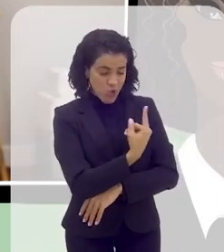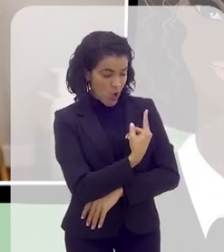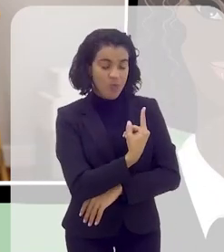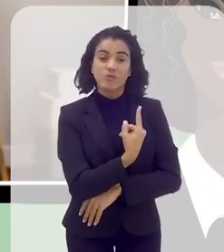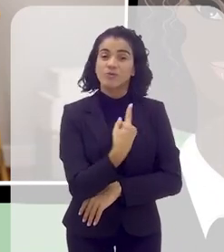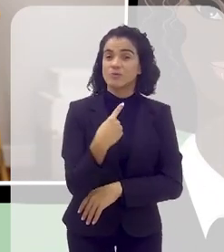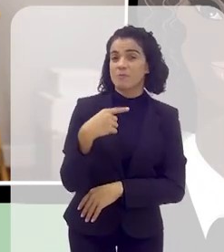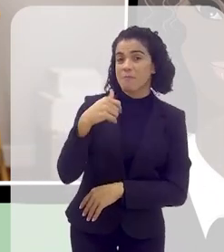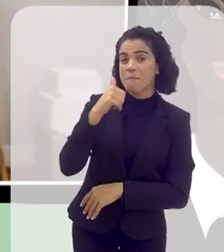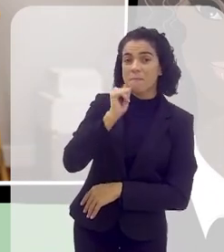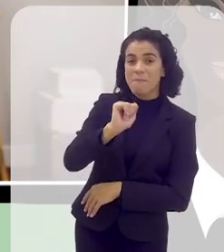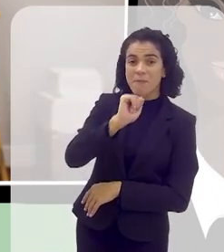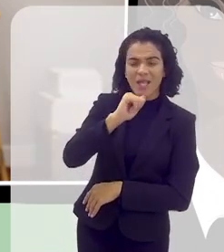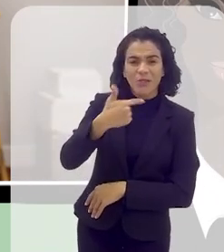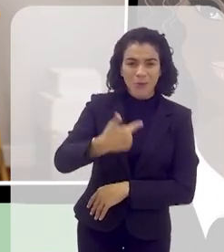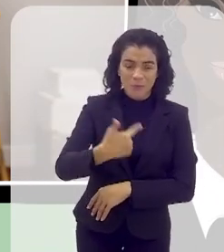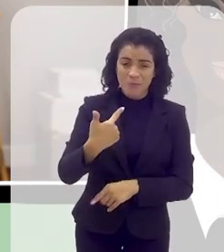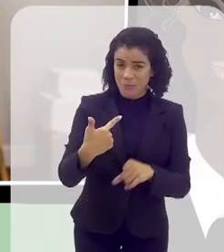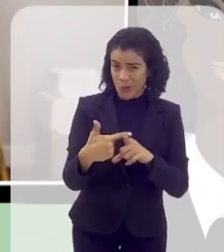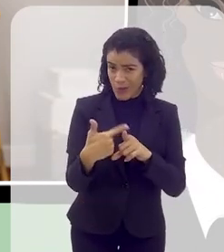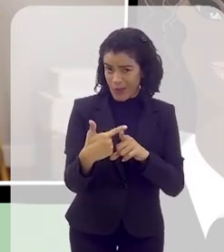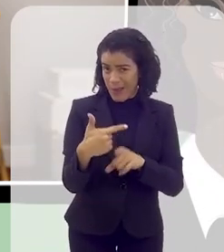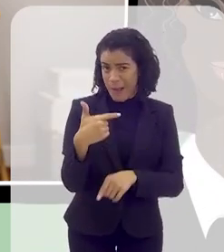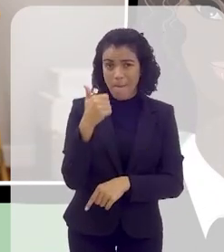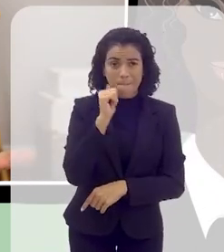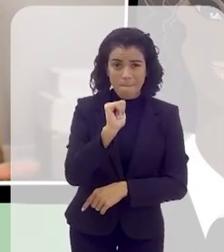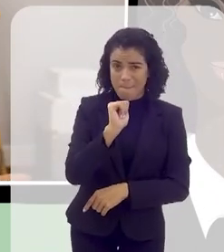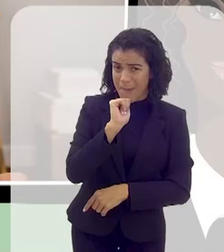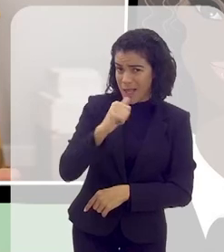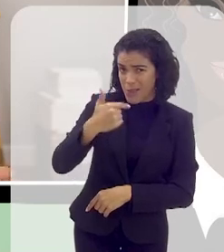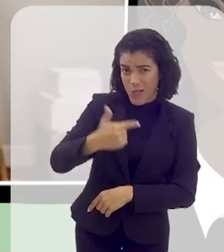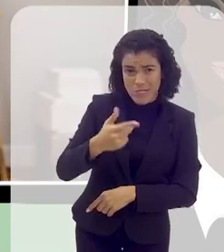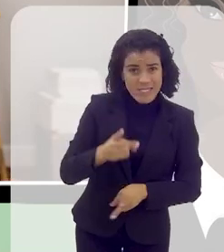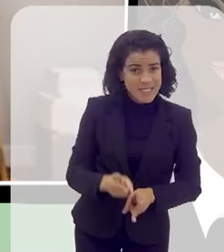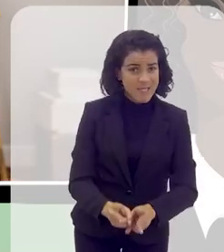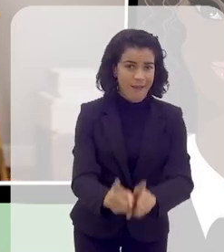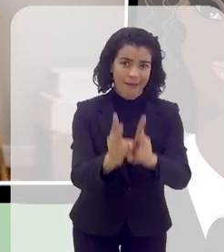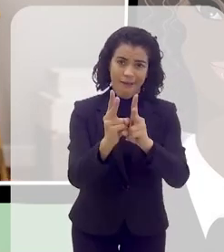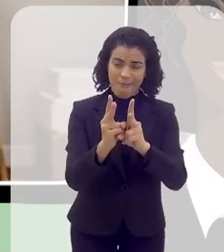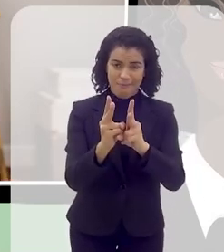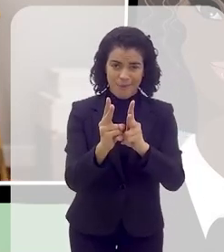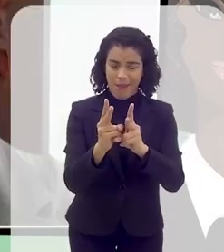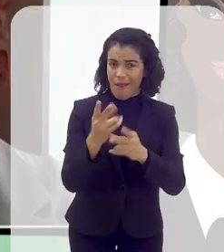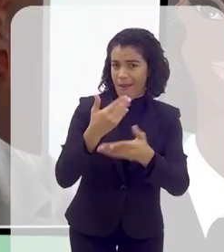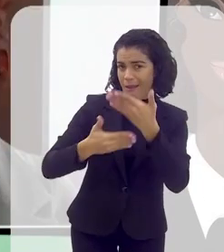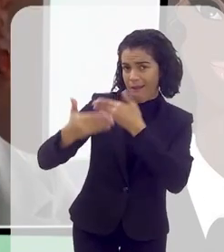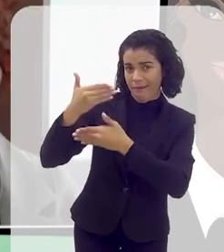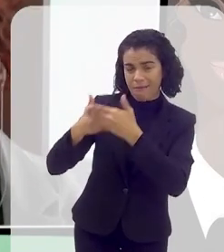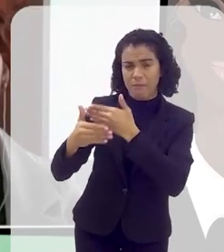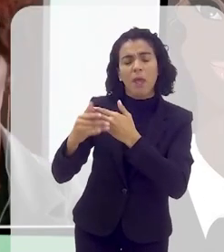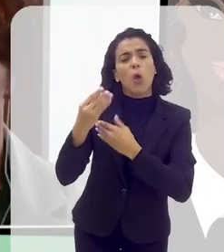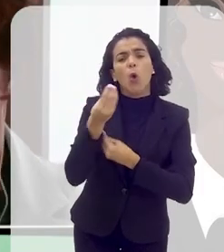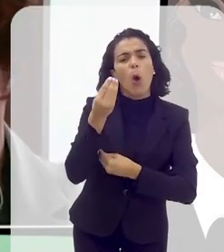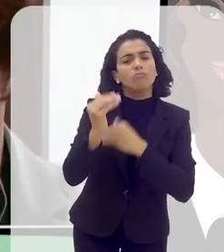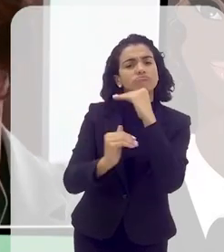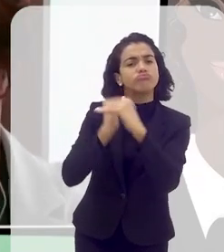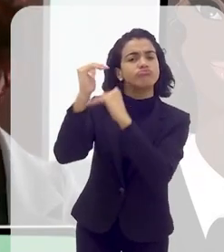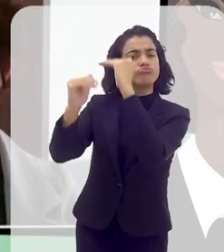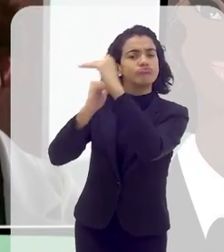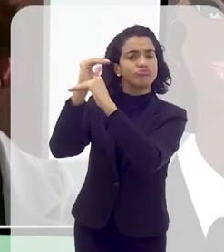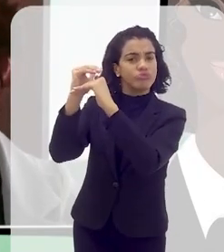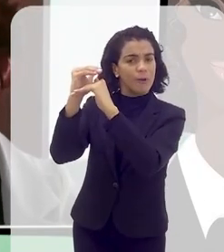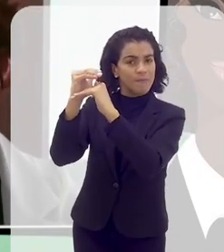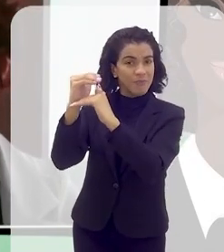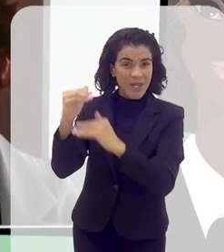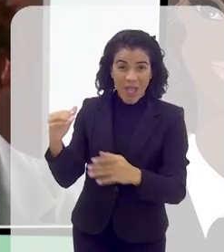Somos madrastas, porque madrastas sempre existiram. Mas como foi essa evolução até